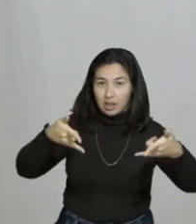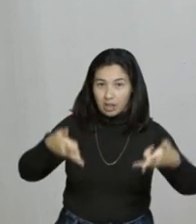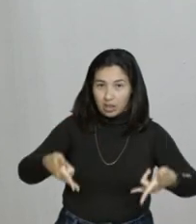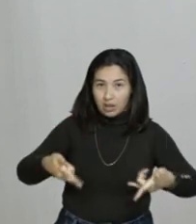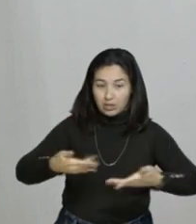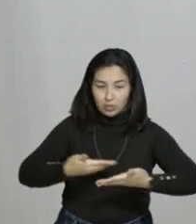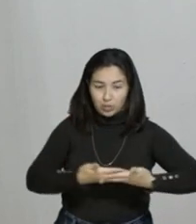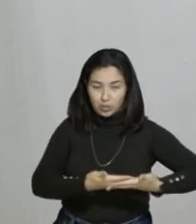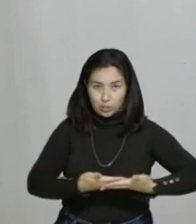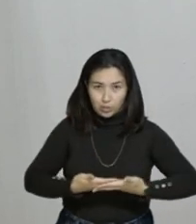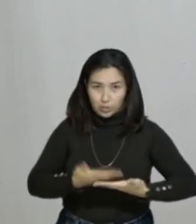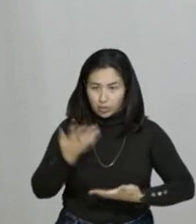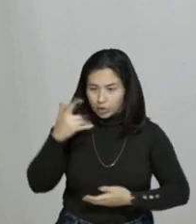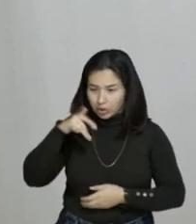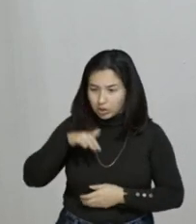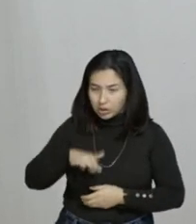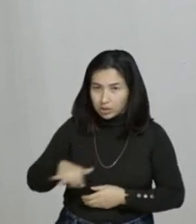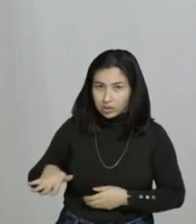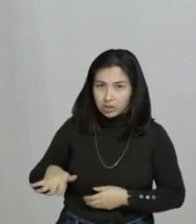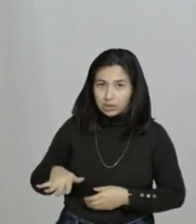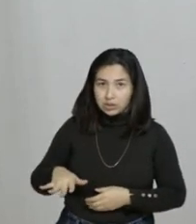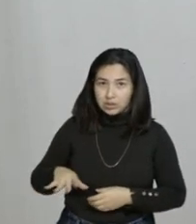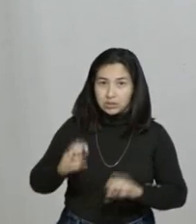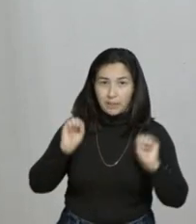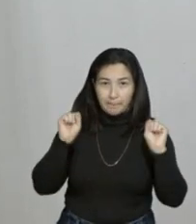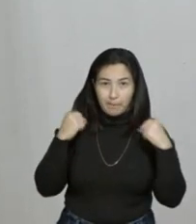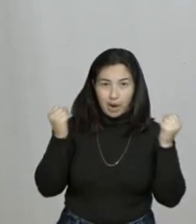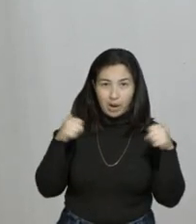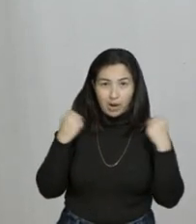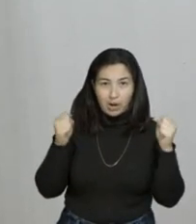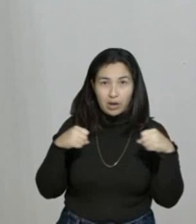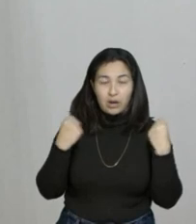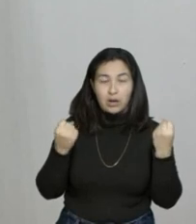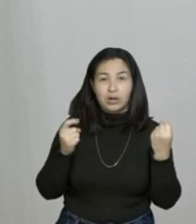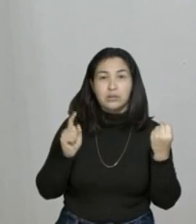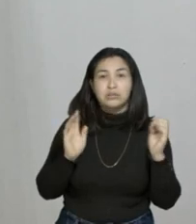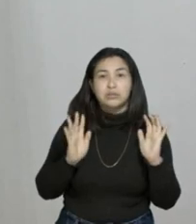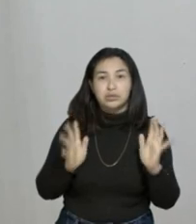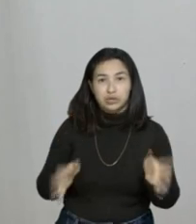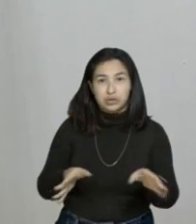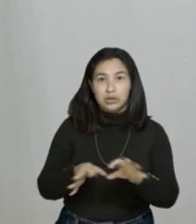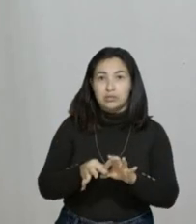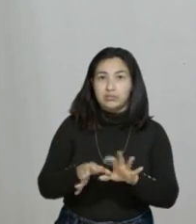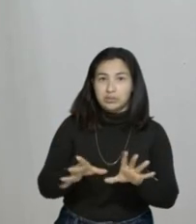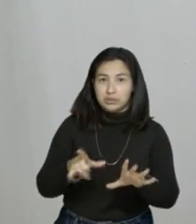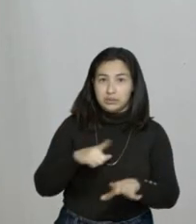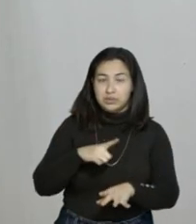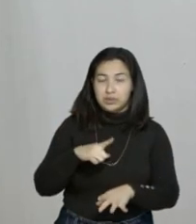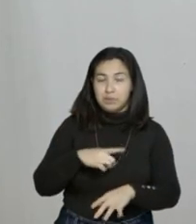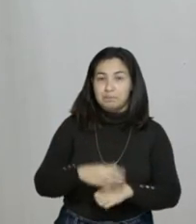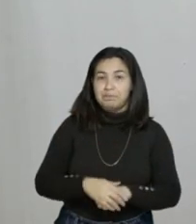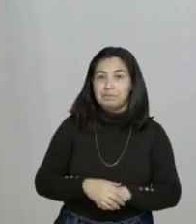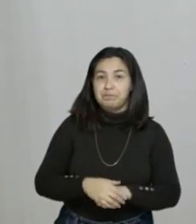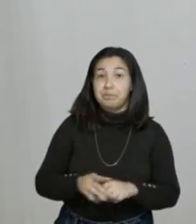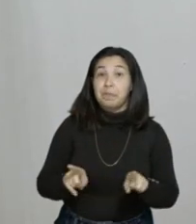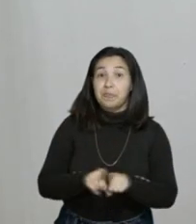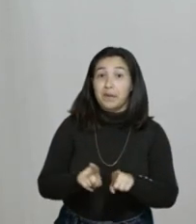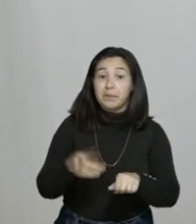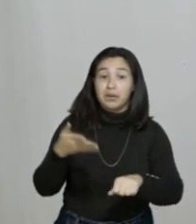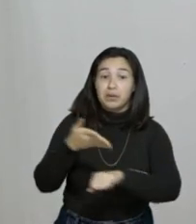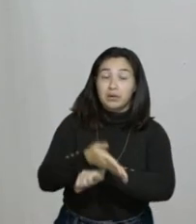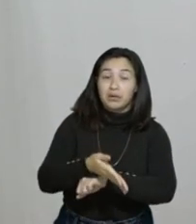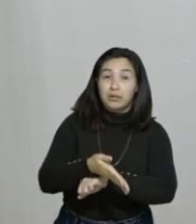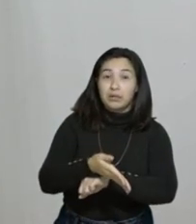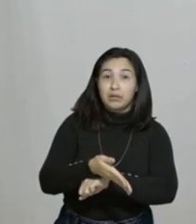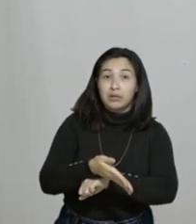ortopédicas foram habilitadas e já estão atendendo a população do Vale